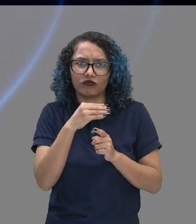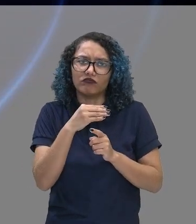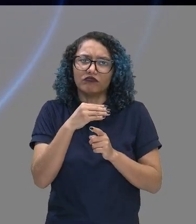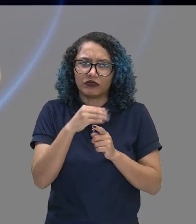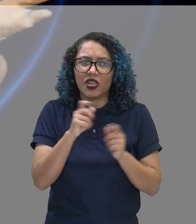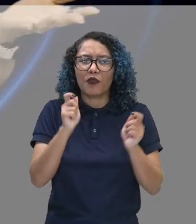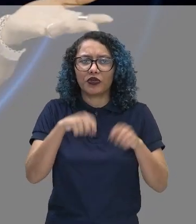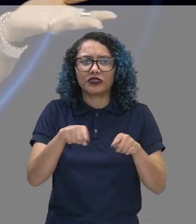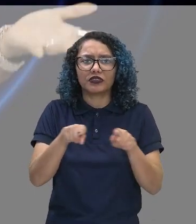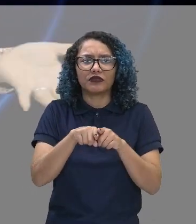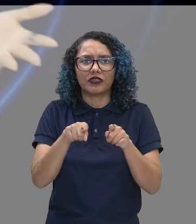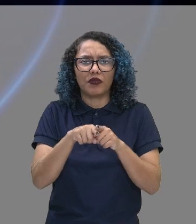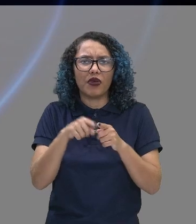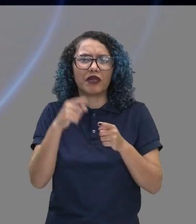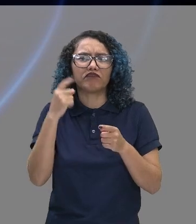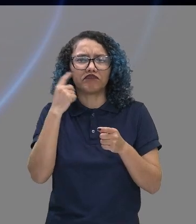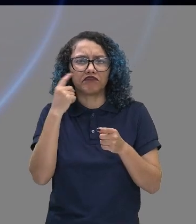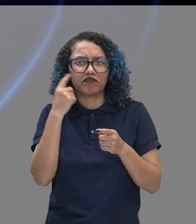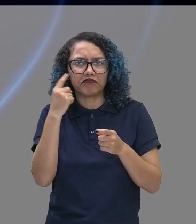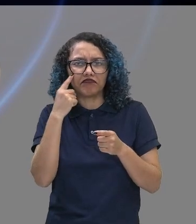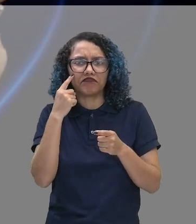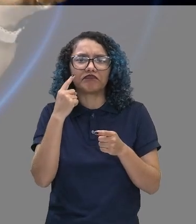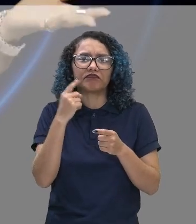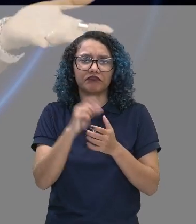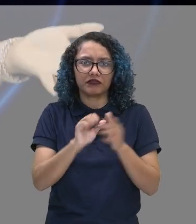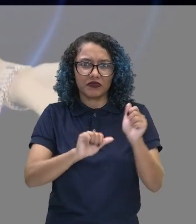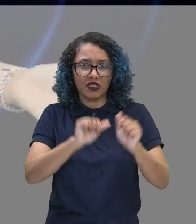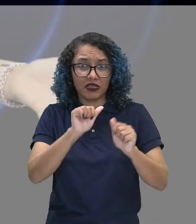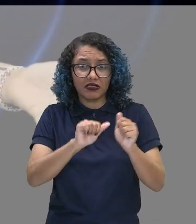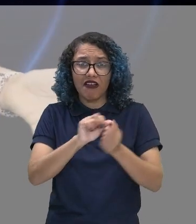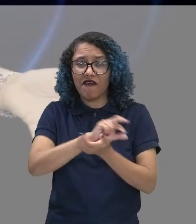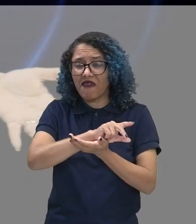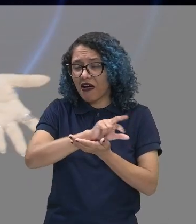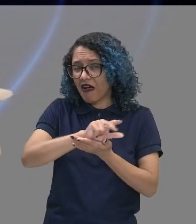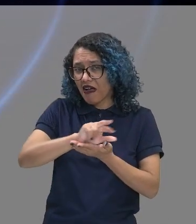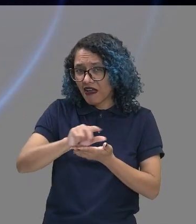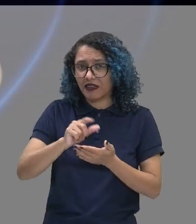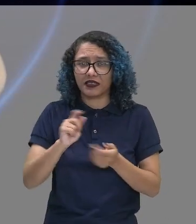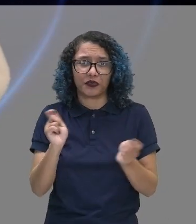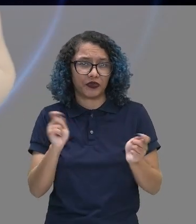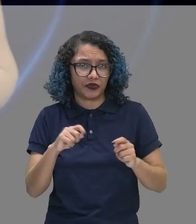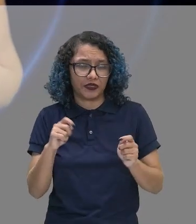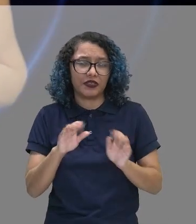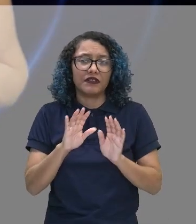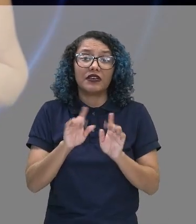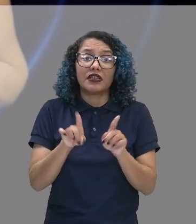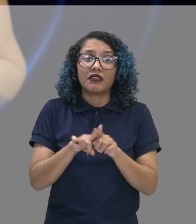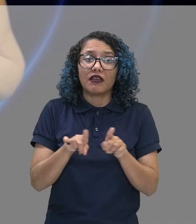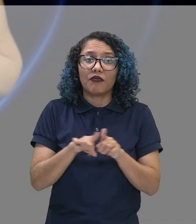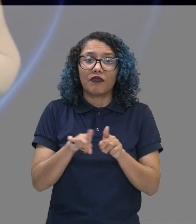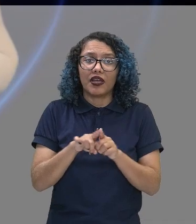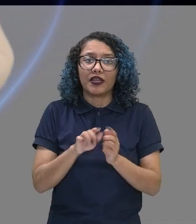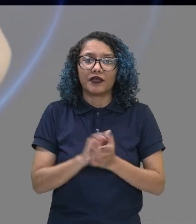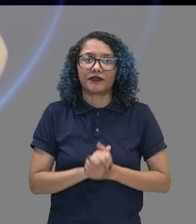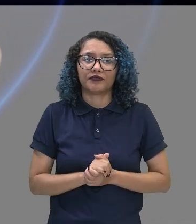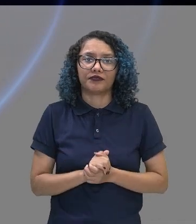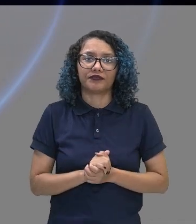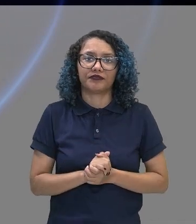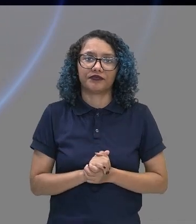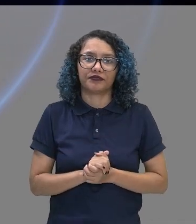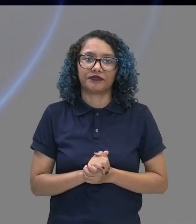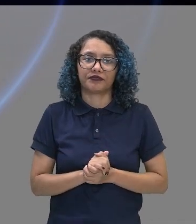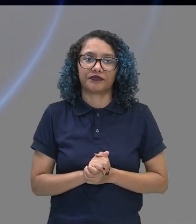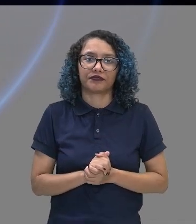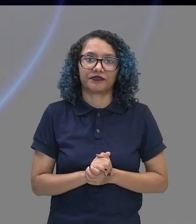fazer leituras e gravações magnéticas e entre outros. Claro que também para a lei de Lenz, nós